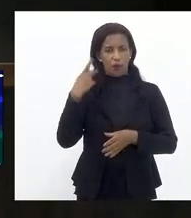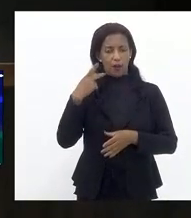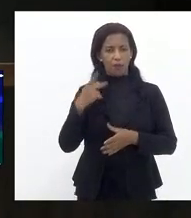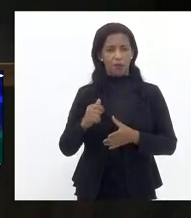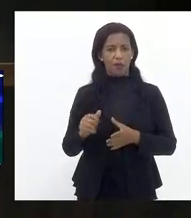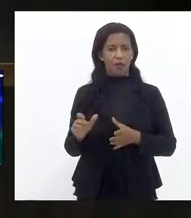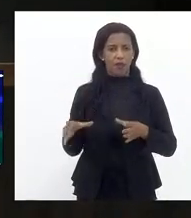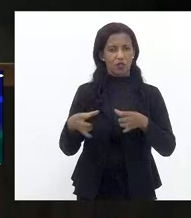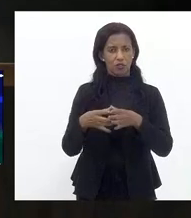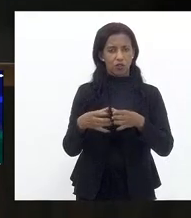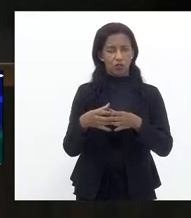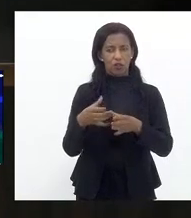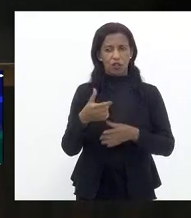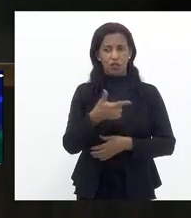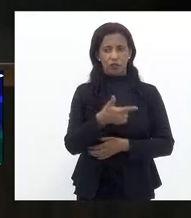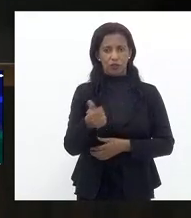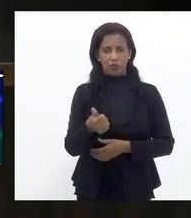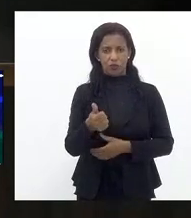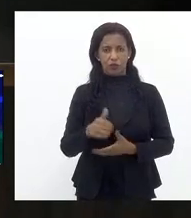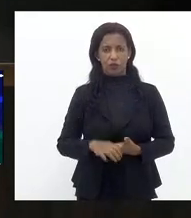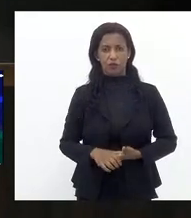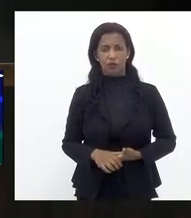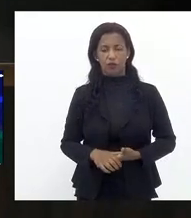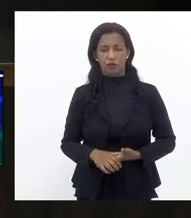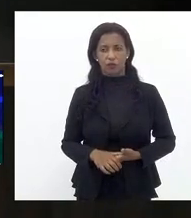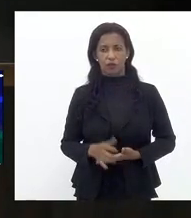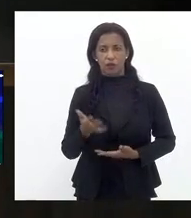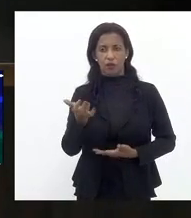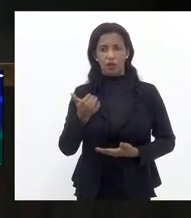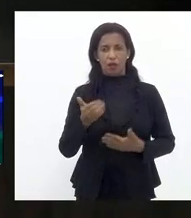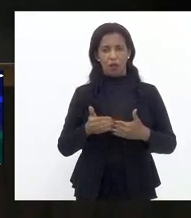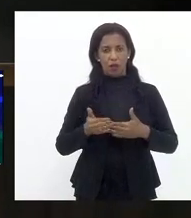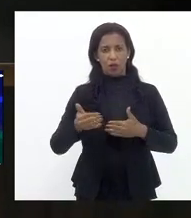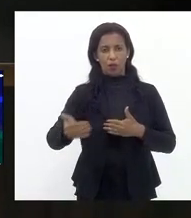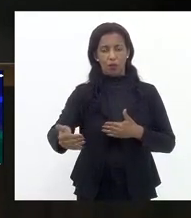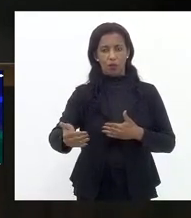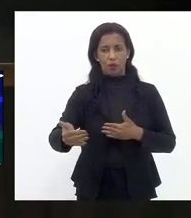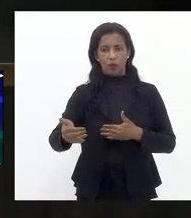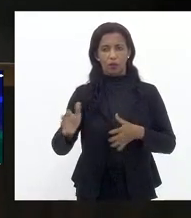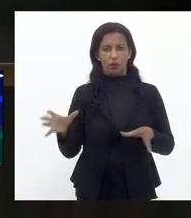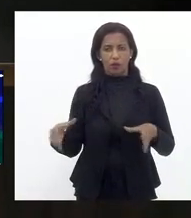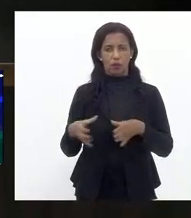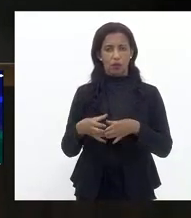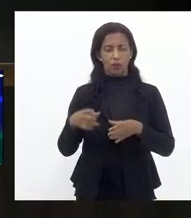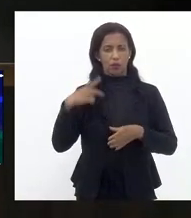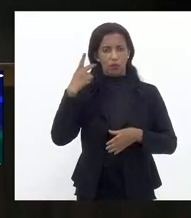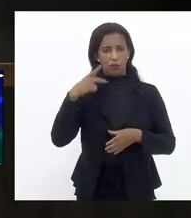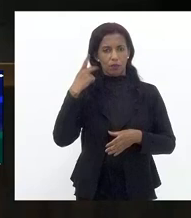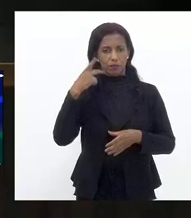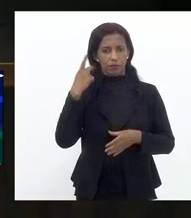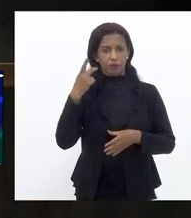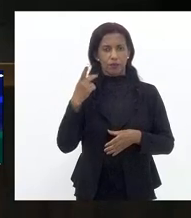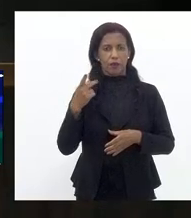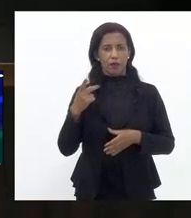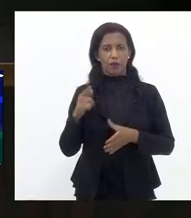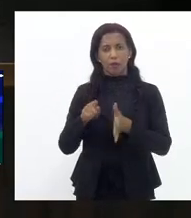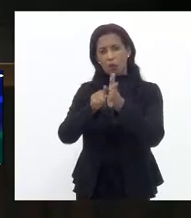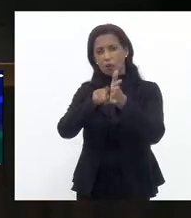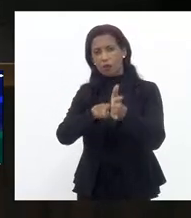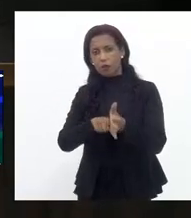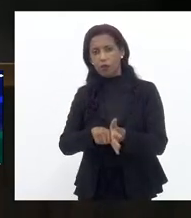resolução 382/2021, requer a prorrogação do prazo de funcionamento da Comissão Parlamentar de Inquérito destinado a apurar as